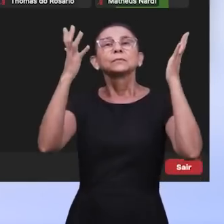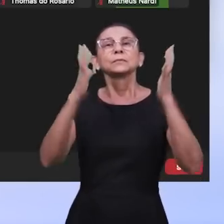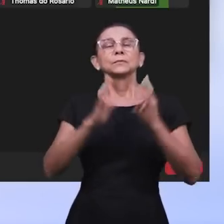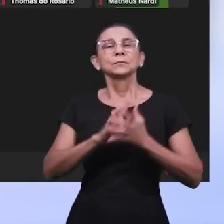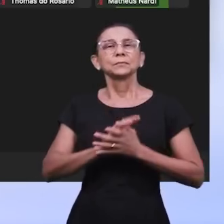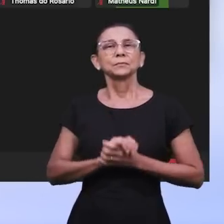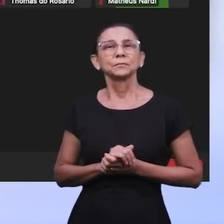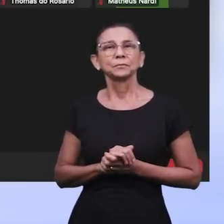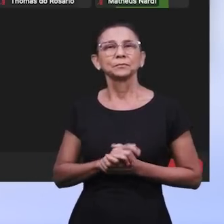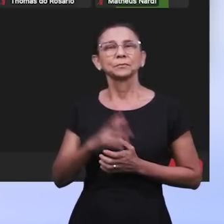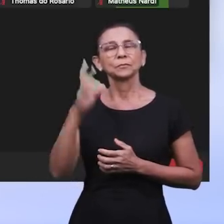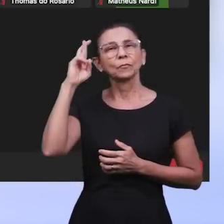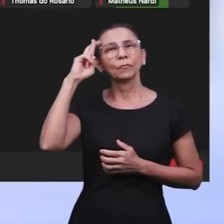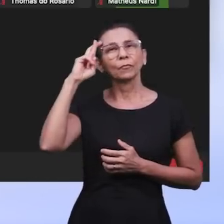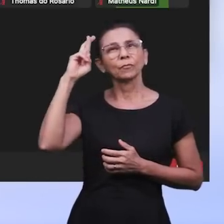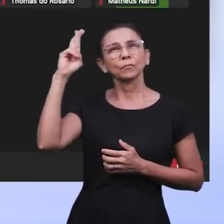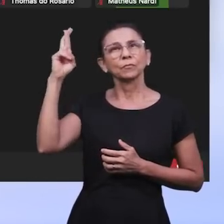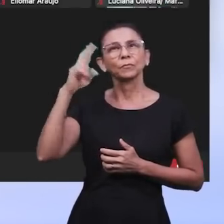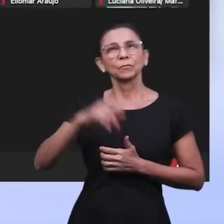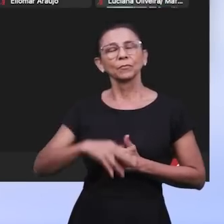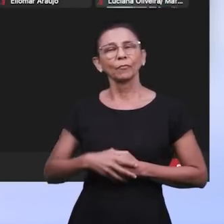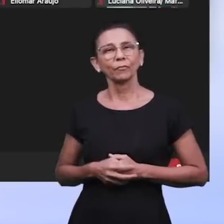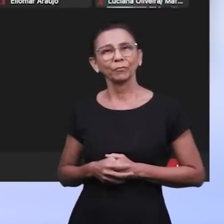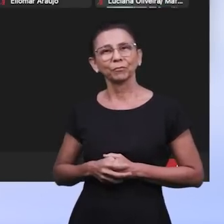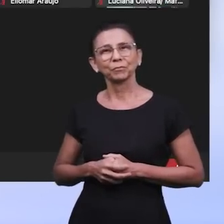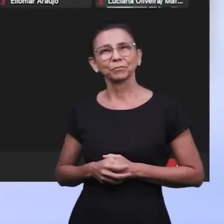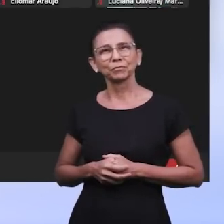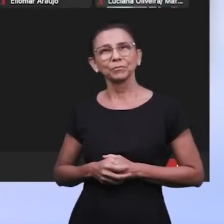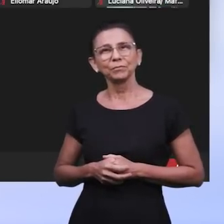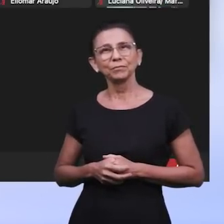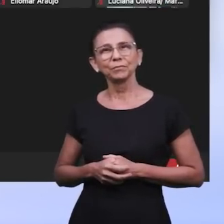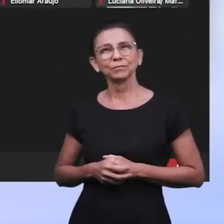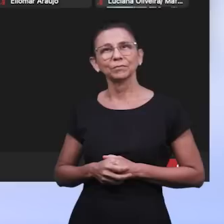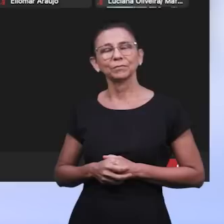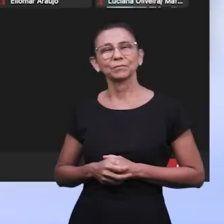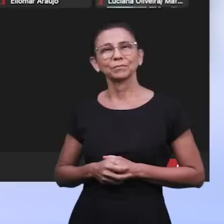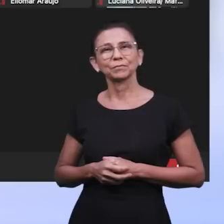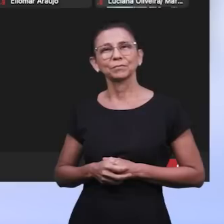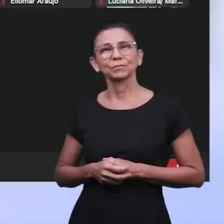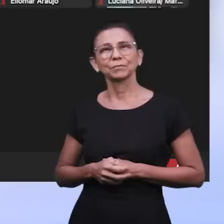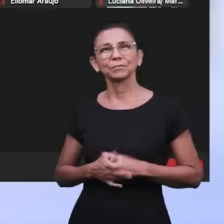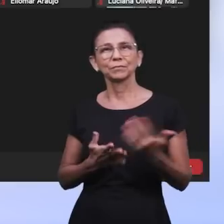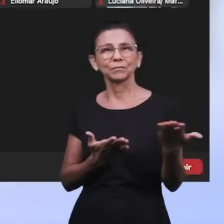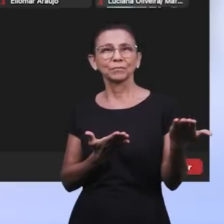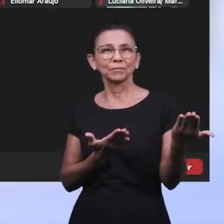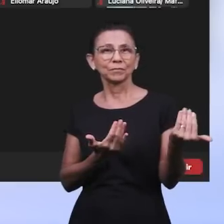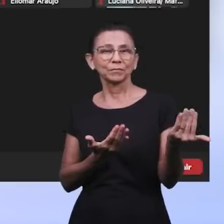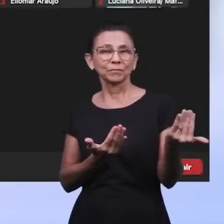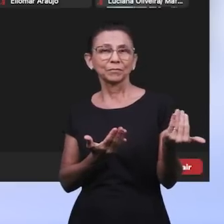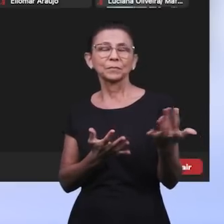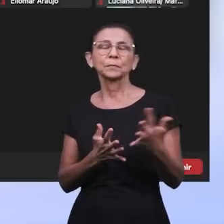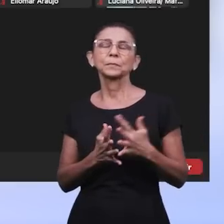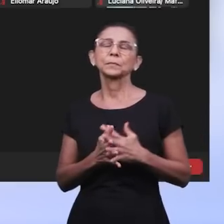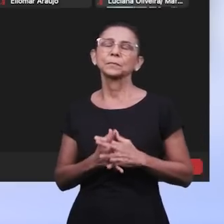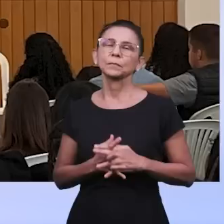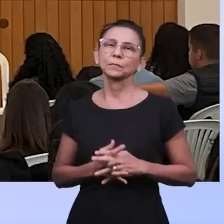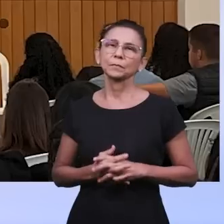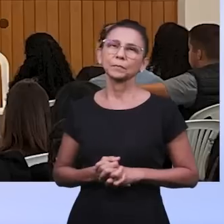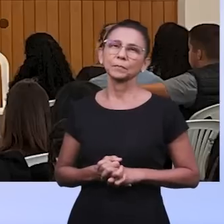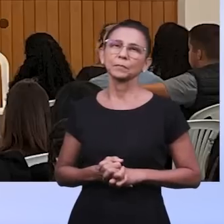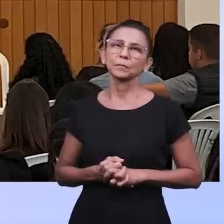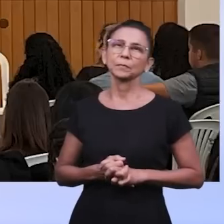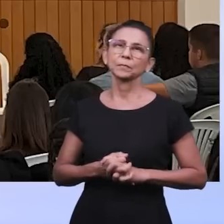obedeceram e buscaram ao Senhor em um período de orações pelas madrugadas, uma vigília e todas as terças-feiras os